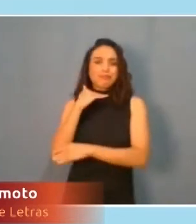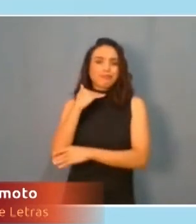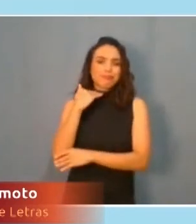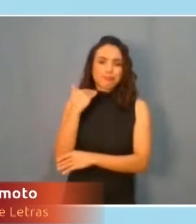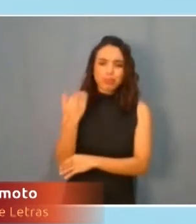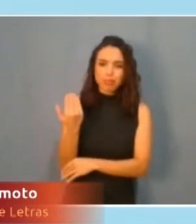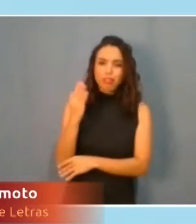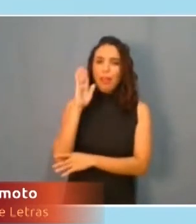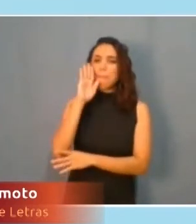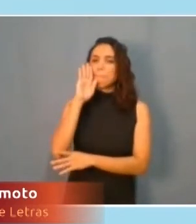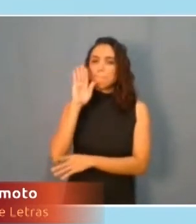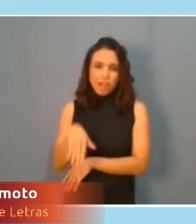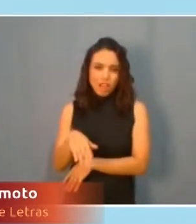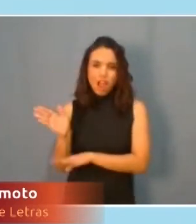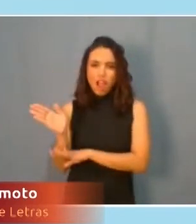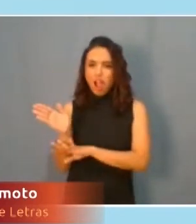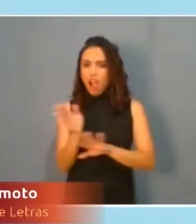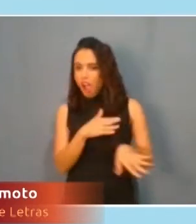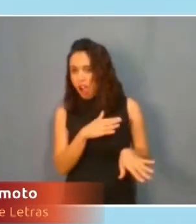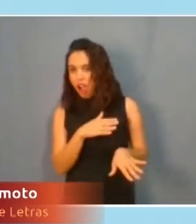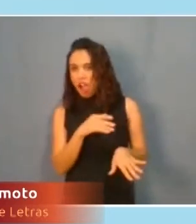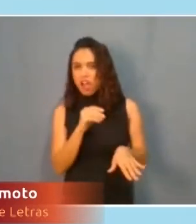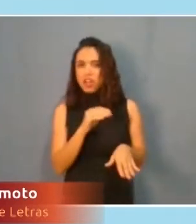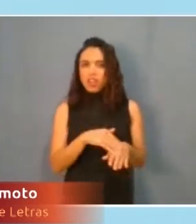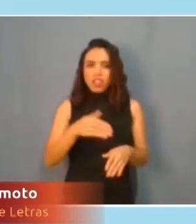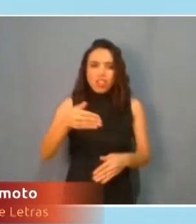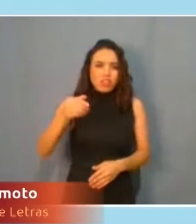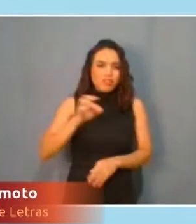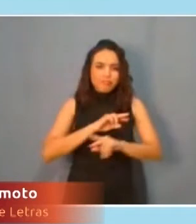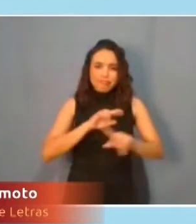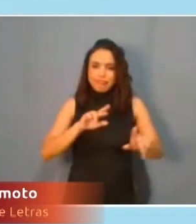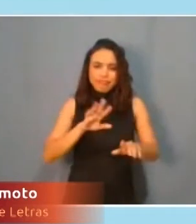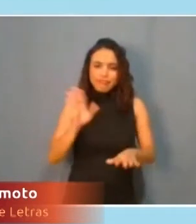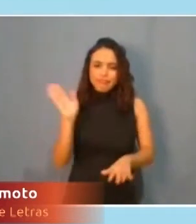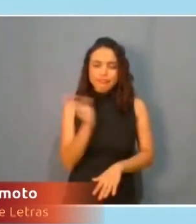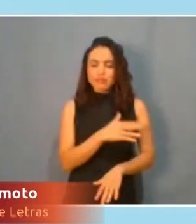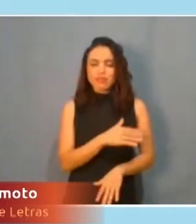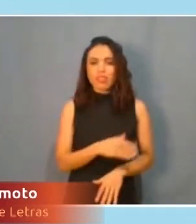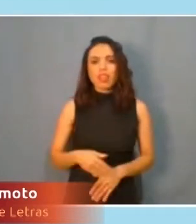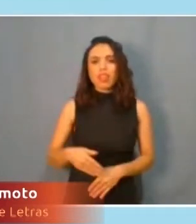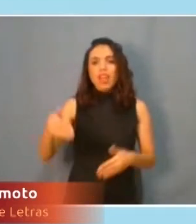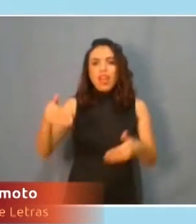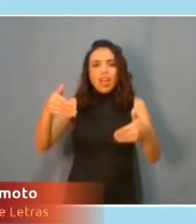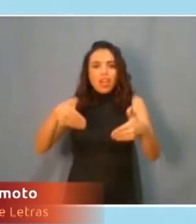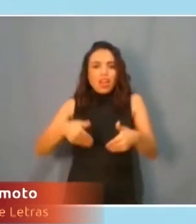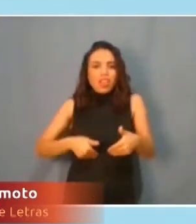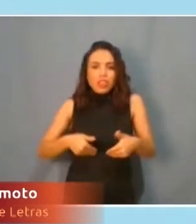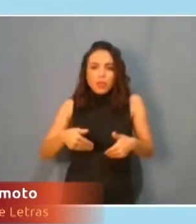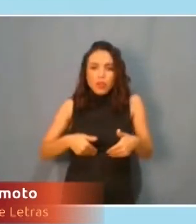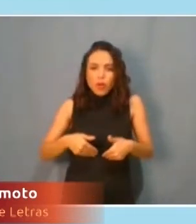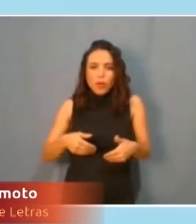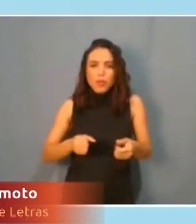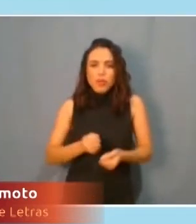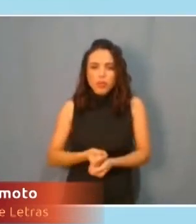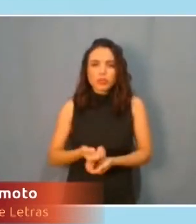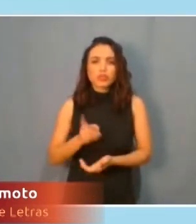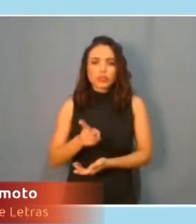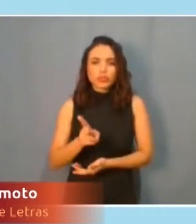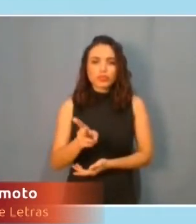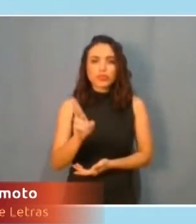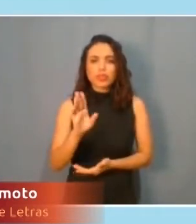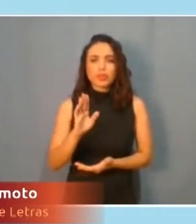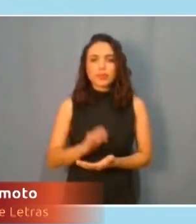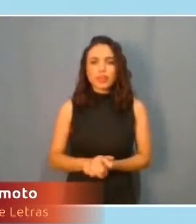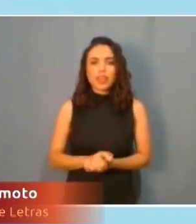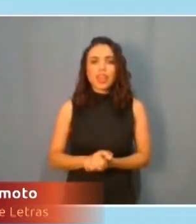em relação à fome e à alimentação inadequada, porque não é só, a alimentação inadequada não é só a escassez do alimento,